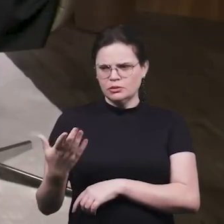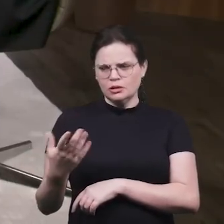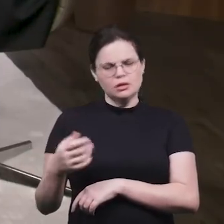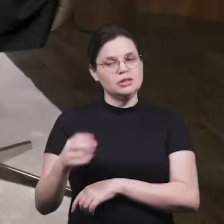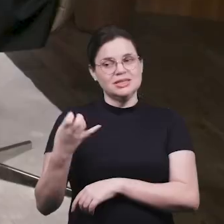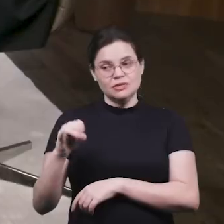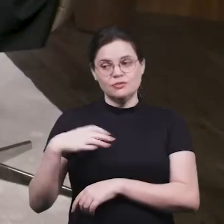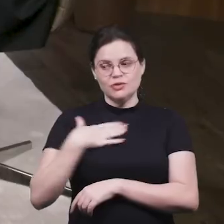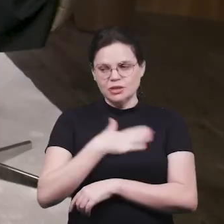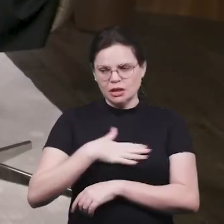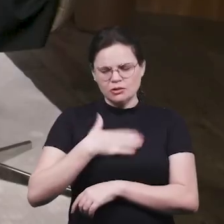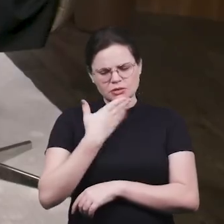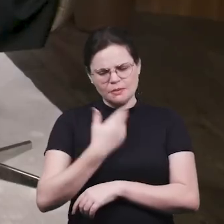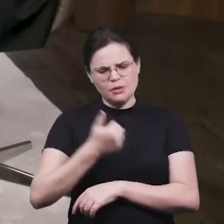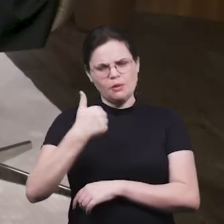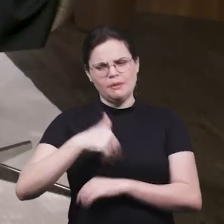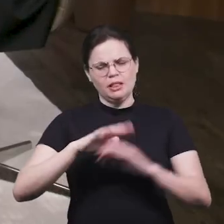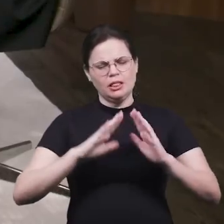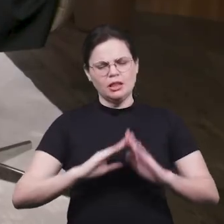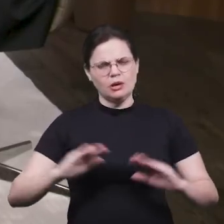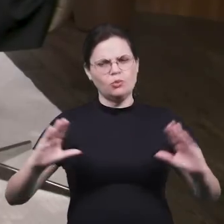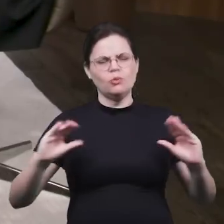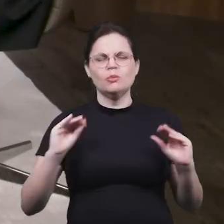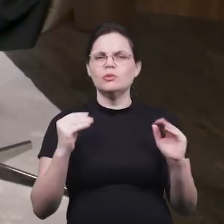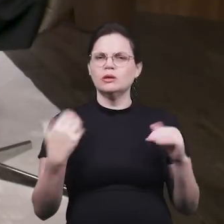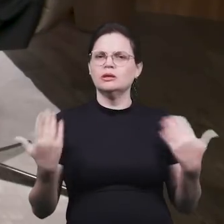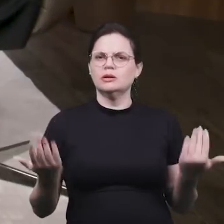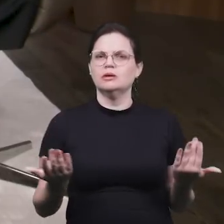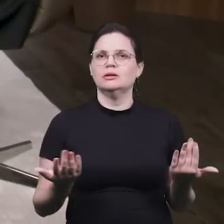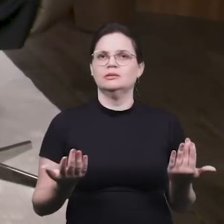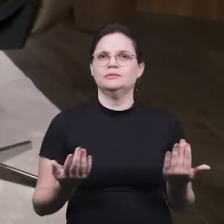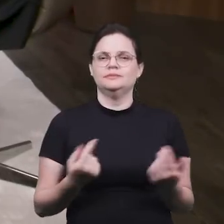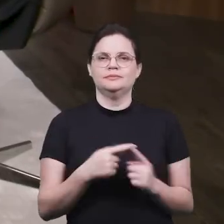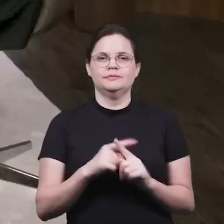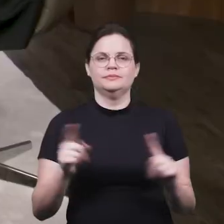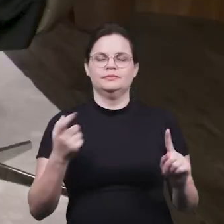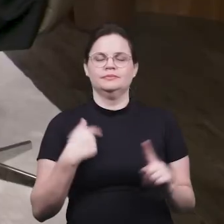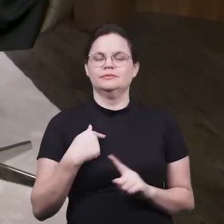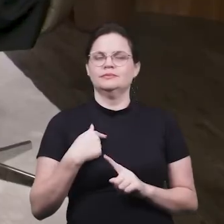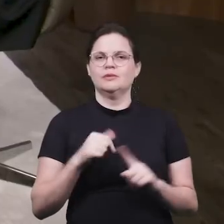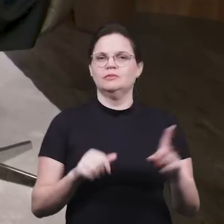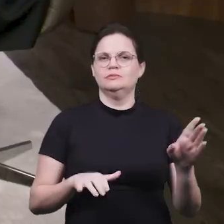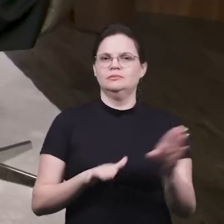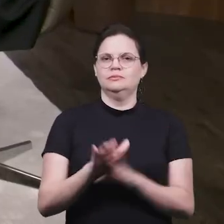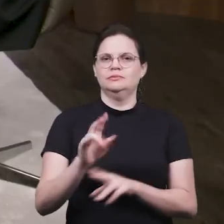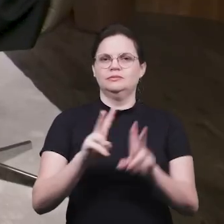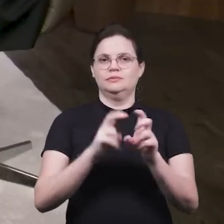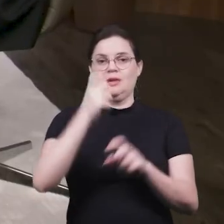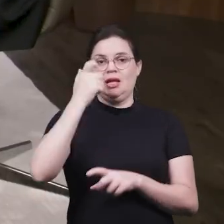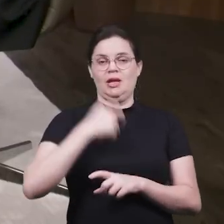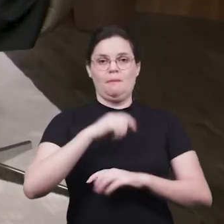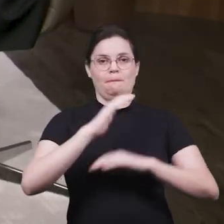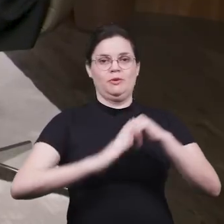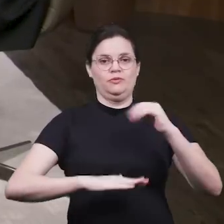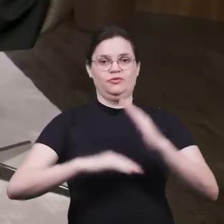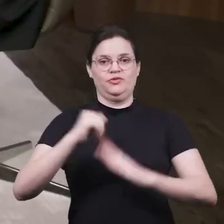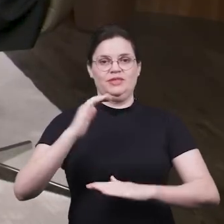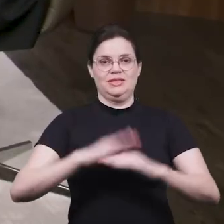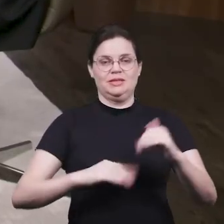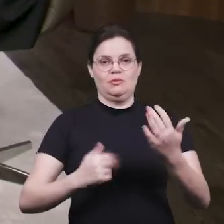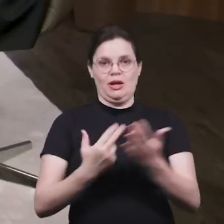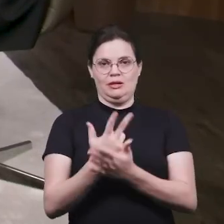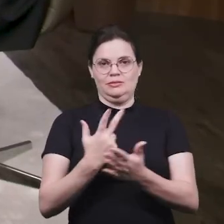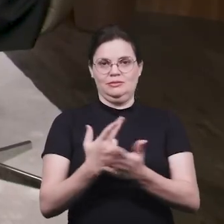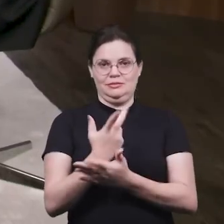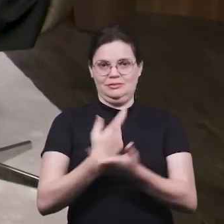trabalhar nenhum dia da vida, mas o que eu poderia falar como economista,